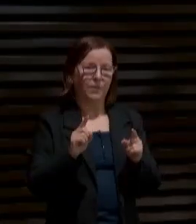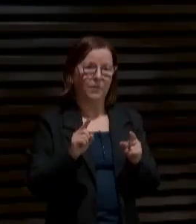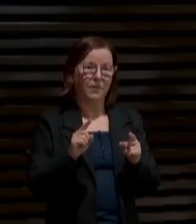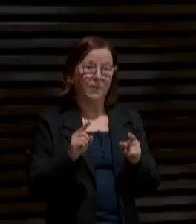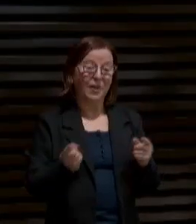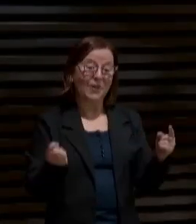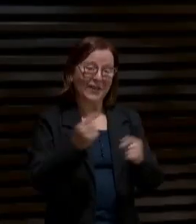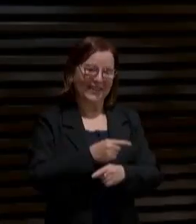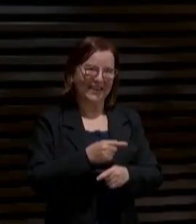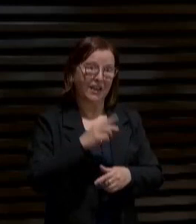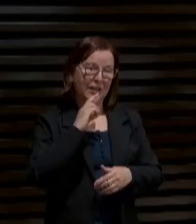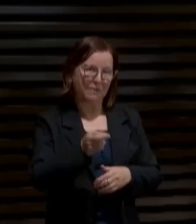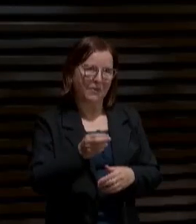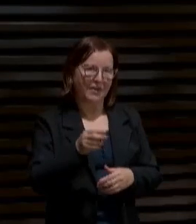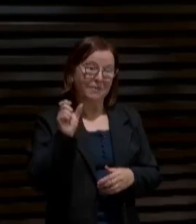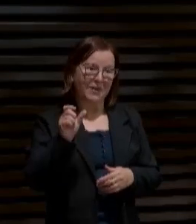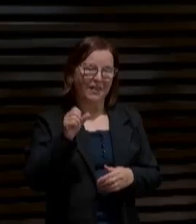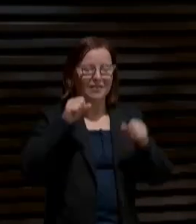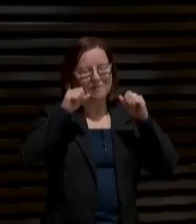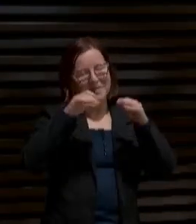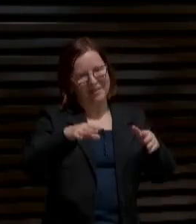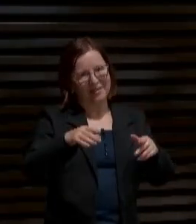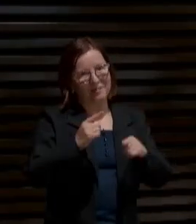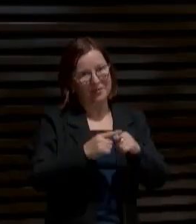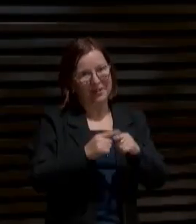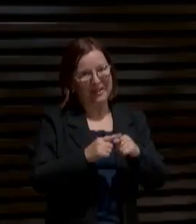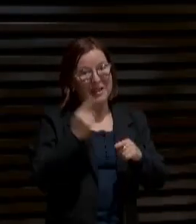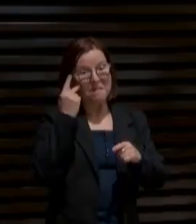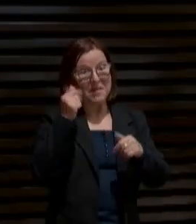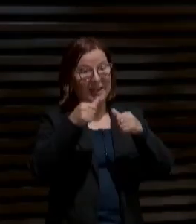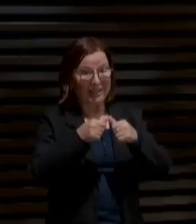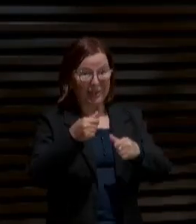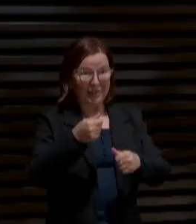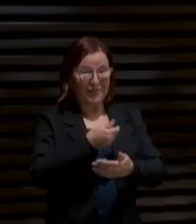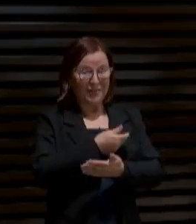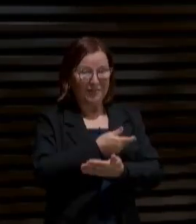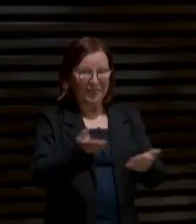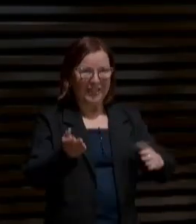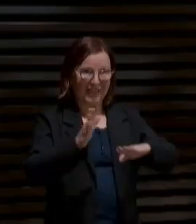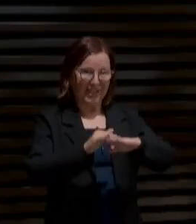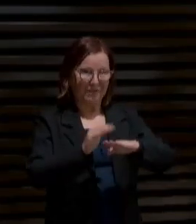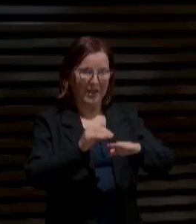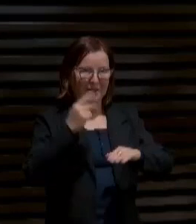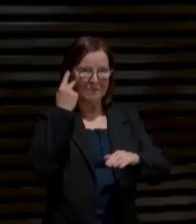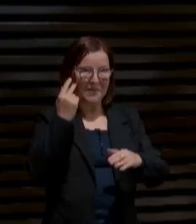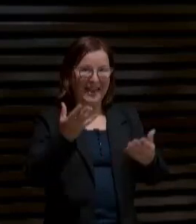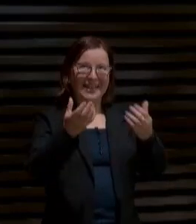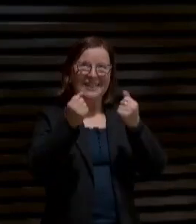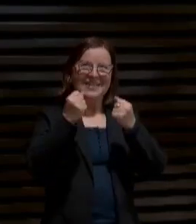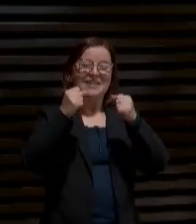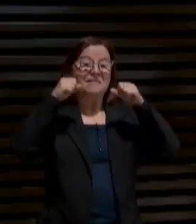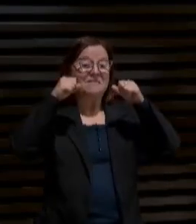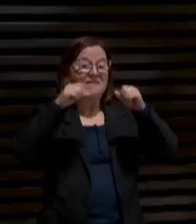com palavras de benção Pois para isto meses vocês foram chamados a fim de receberem bênção por